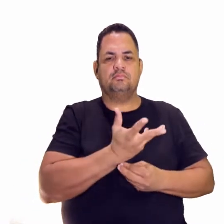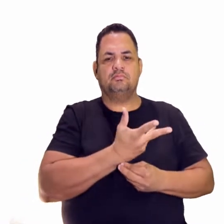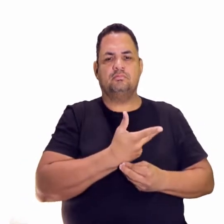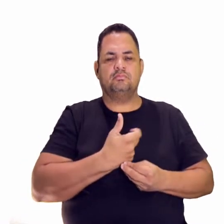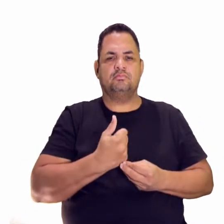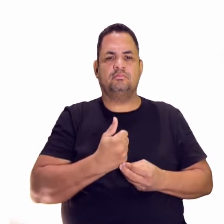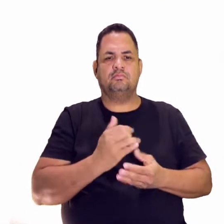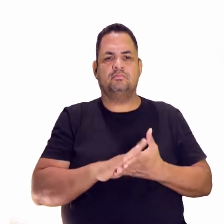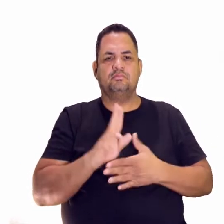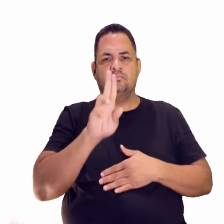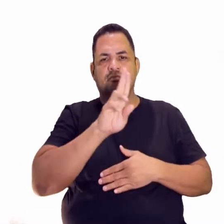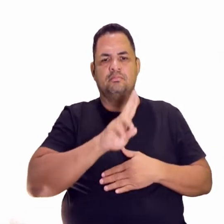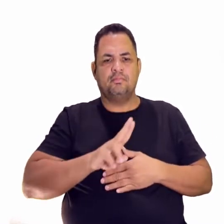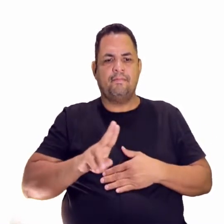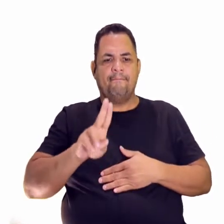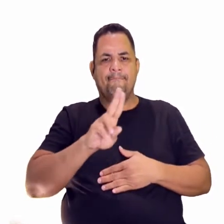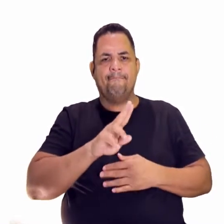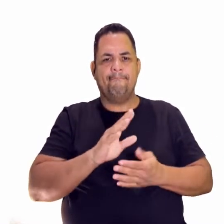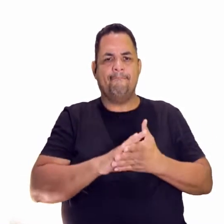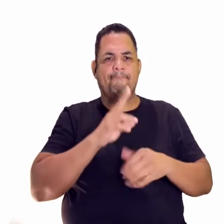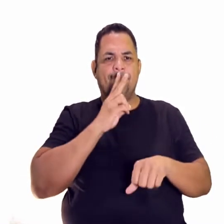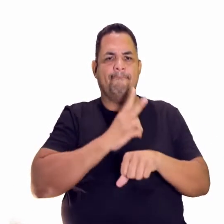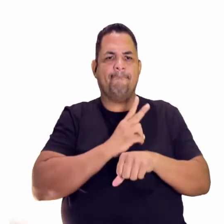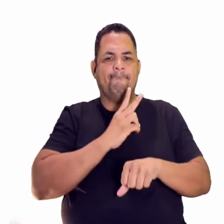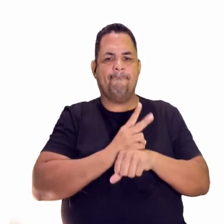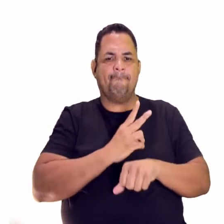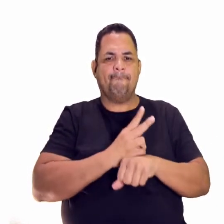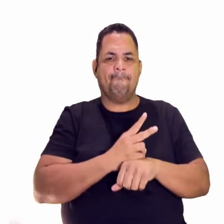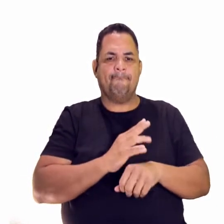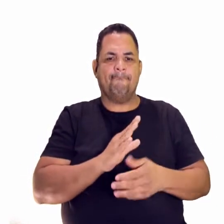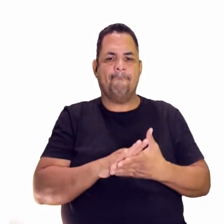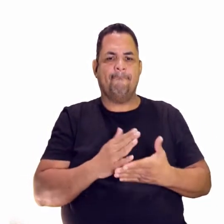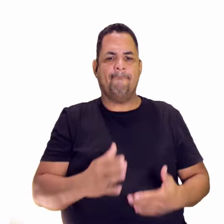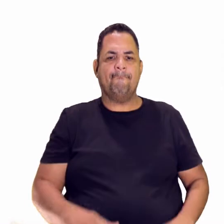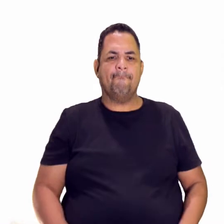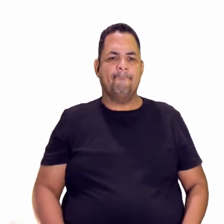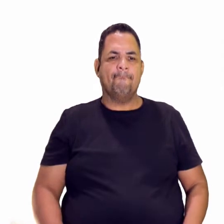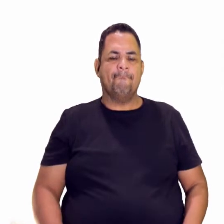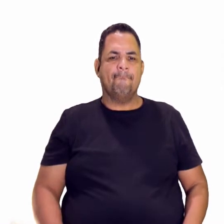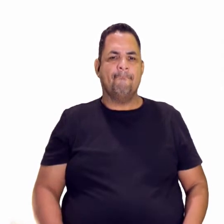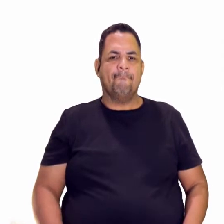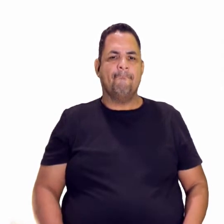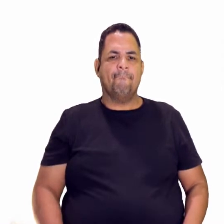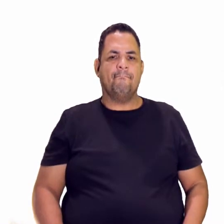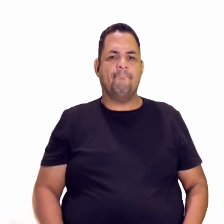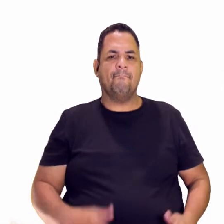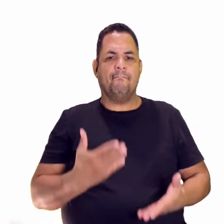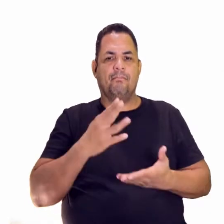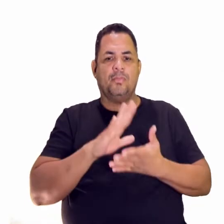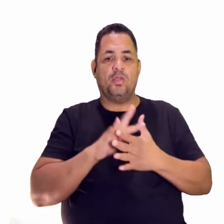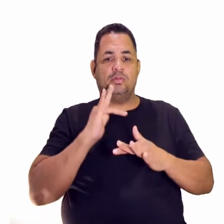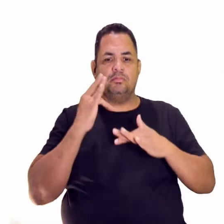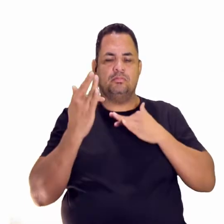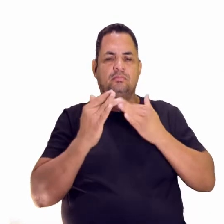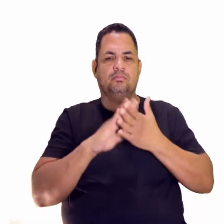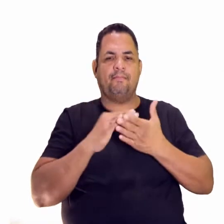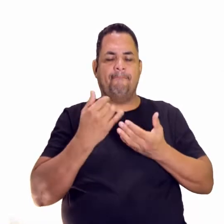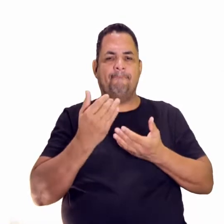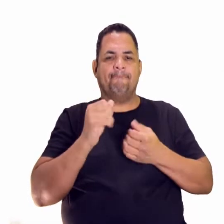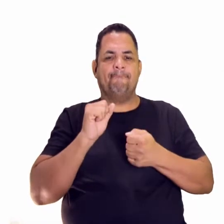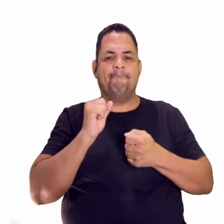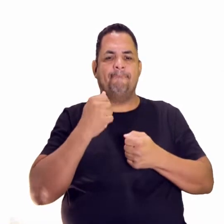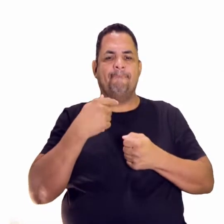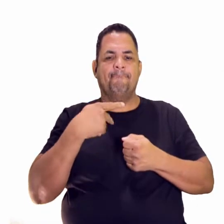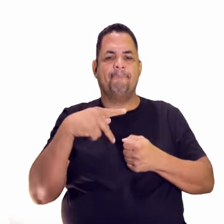ela usa o vídeo, usa esse tipo de mídia para